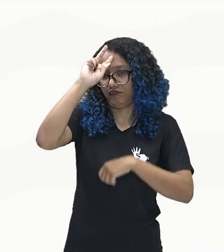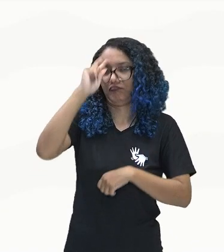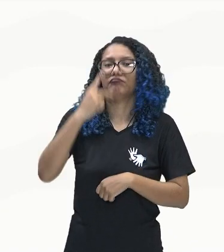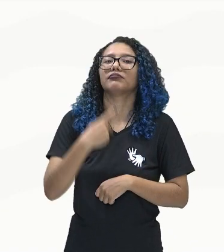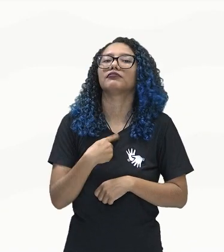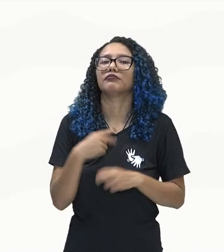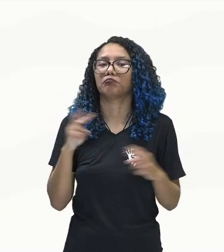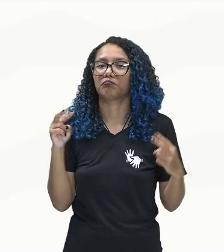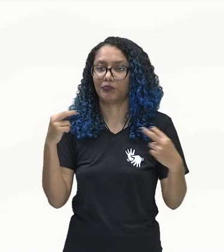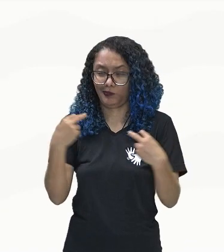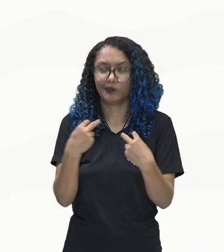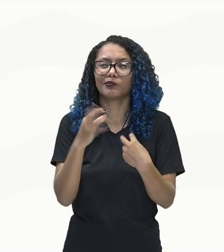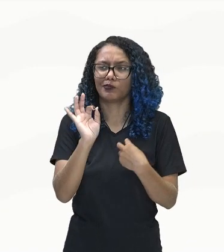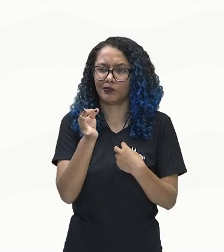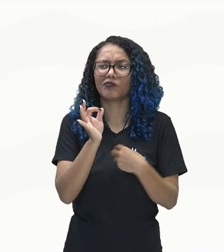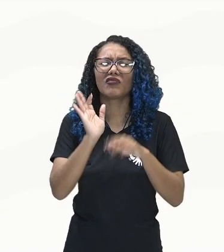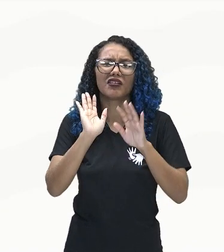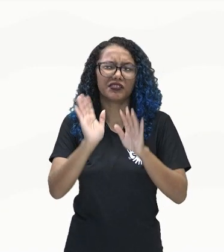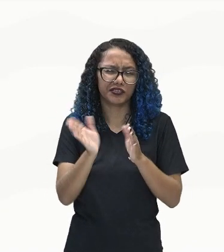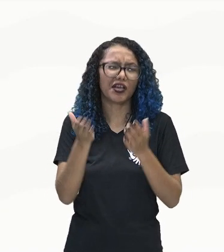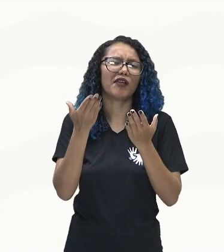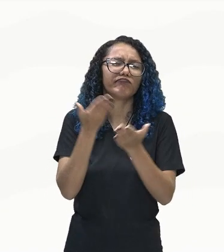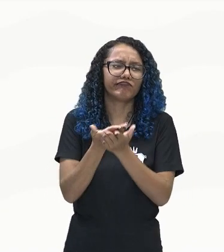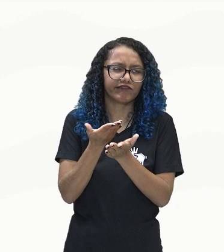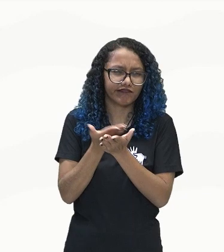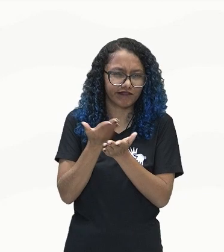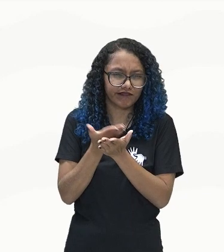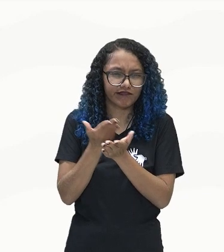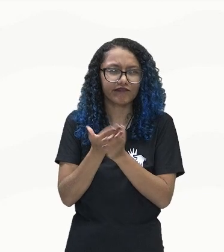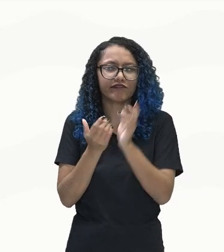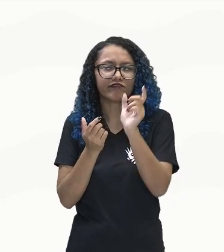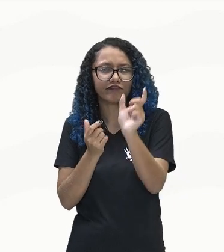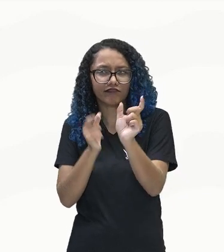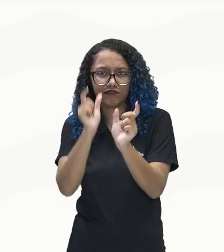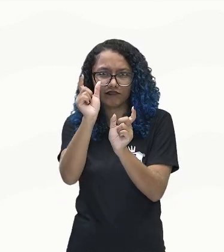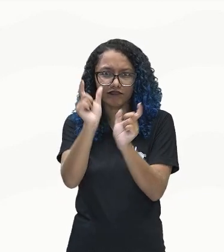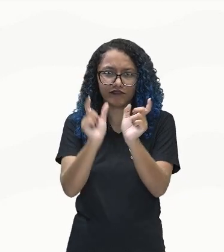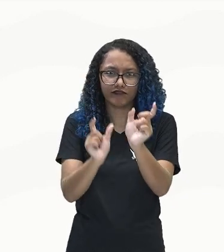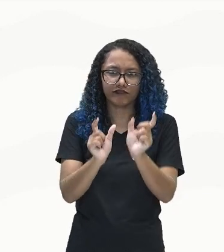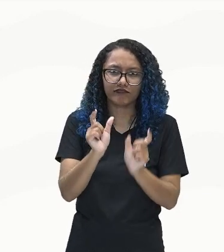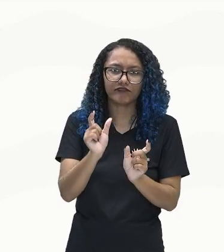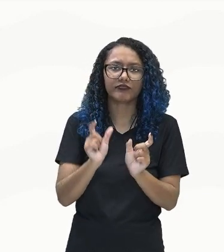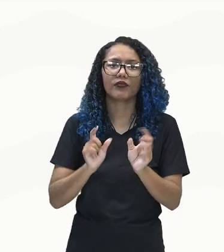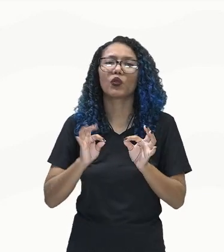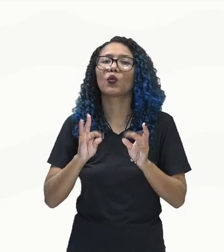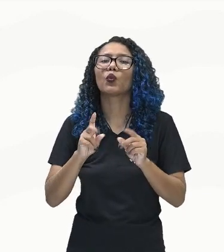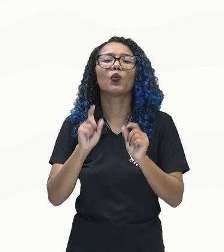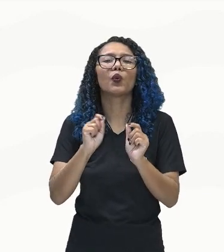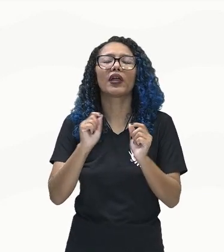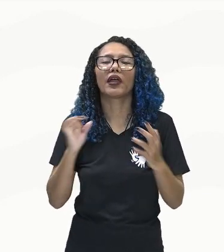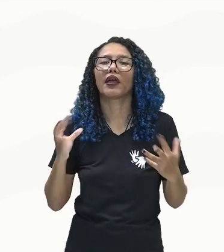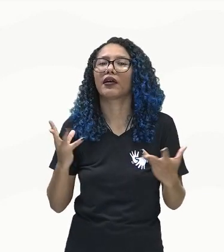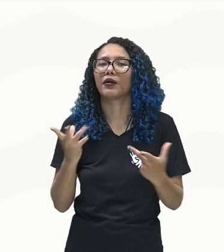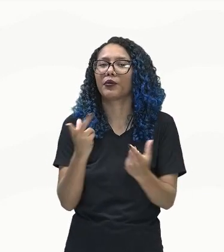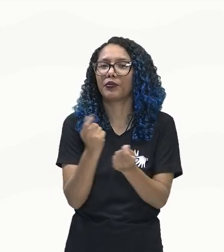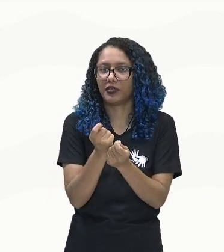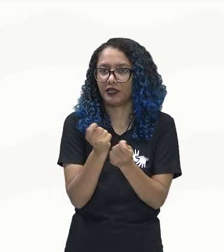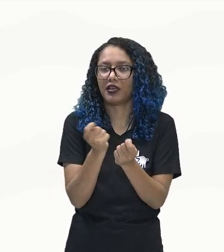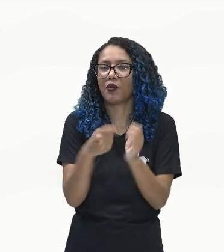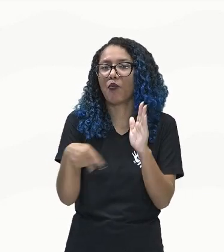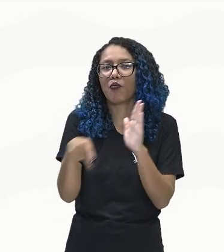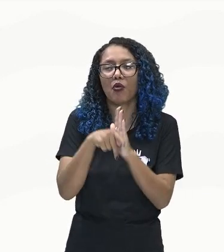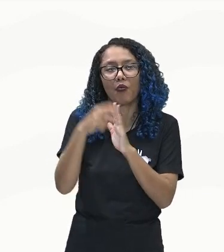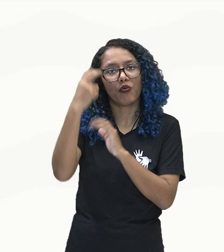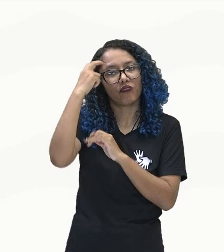falando bastante sobre essas palavrinhas, né, que todas são habilidades ali da inteligência